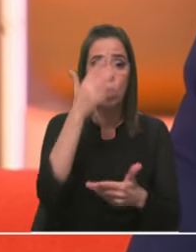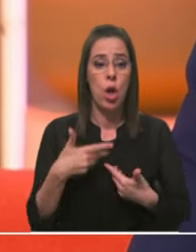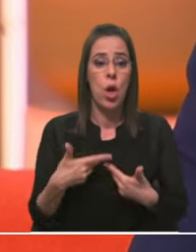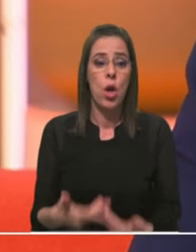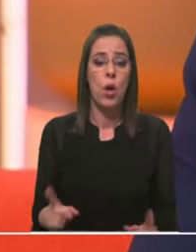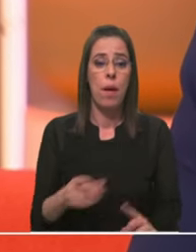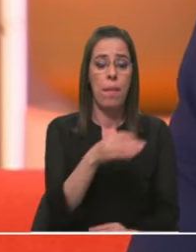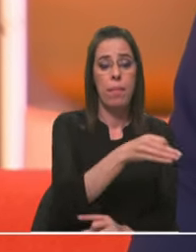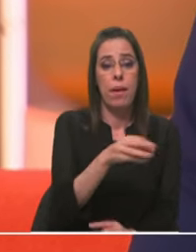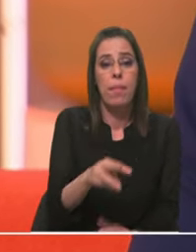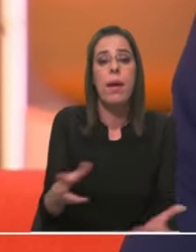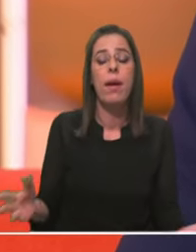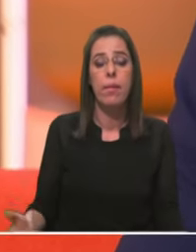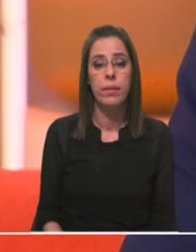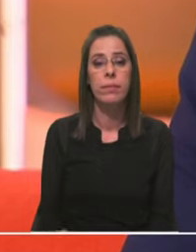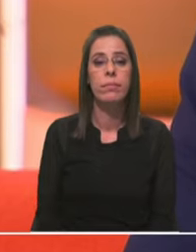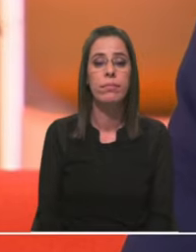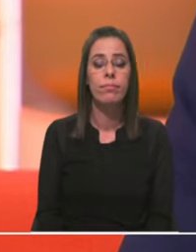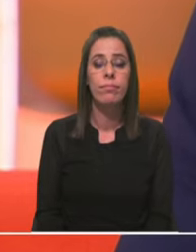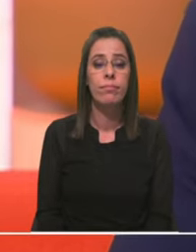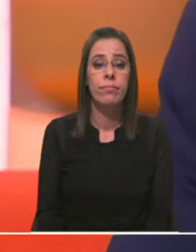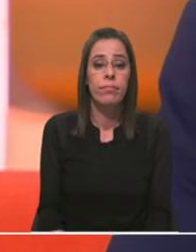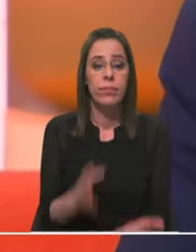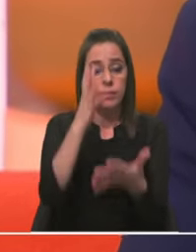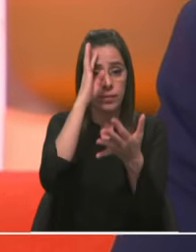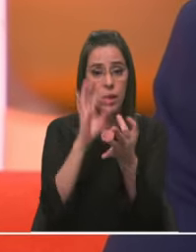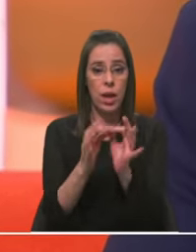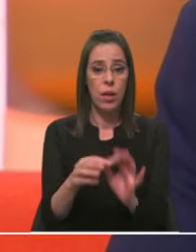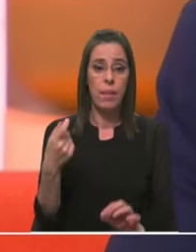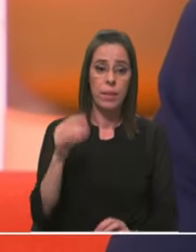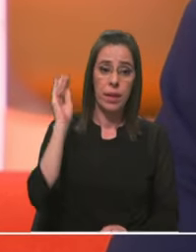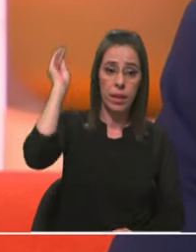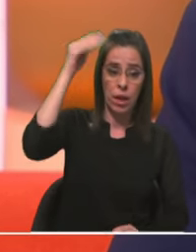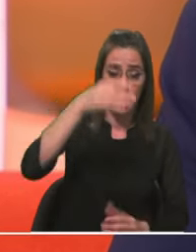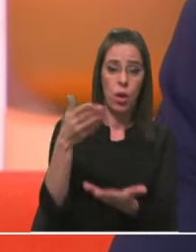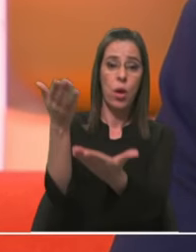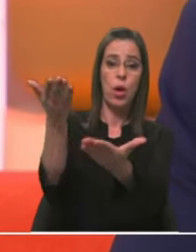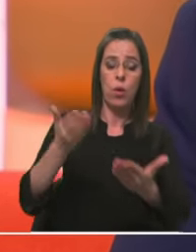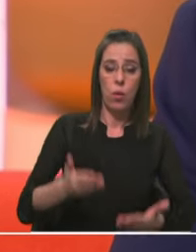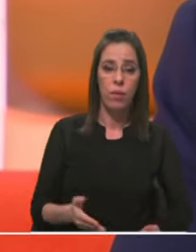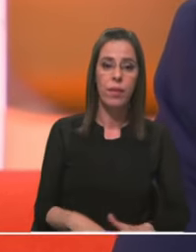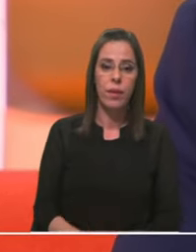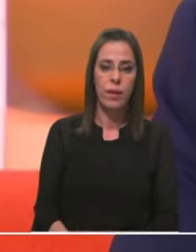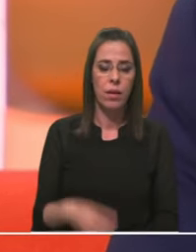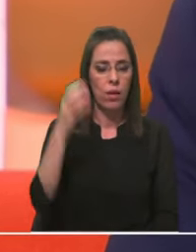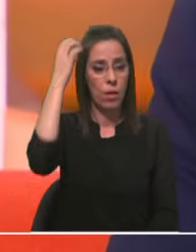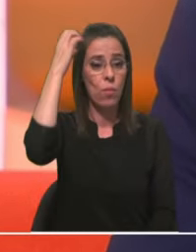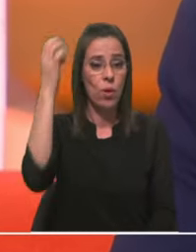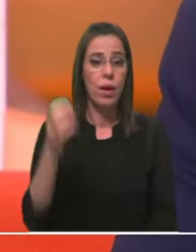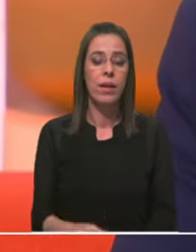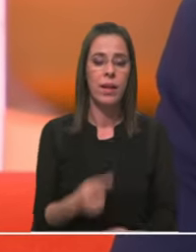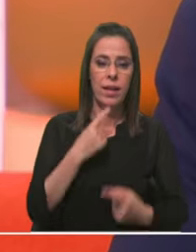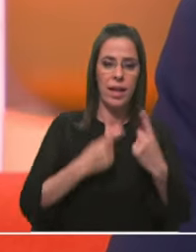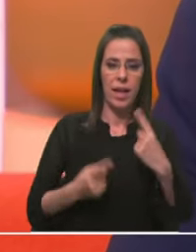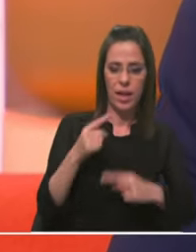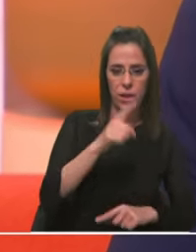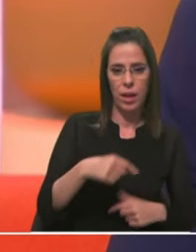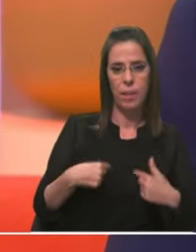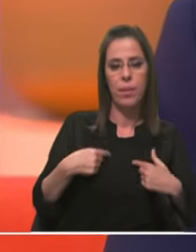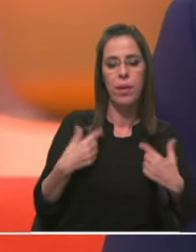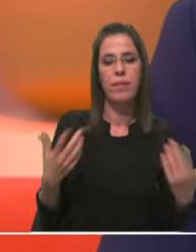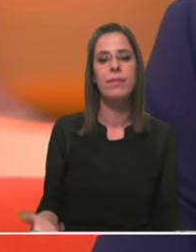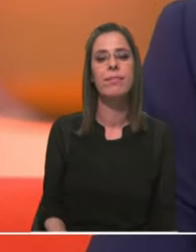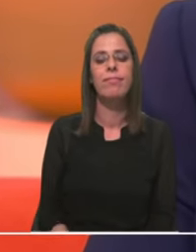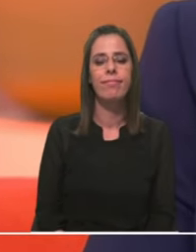convidar o PPM eh e é lógico o Presidente da República convidar um um monarco que se calhar era estranho para ele mas